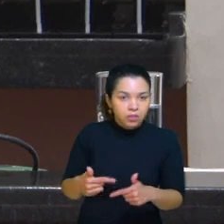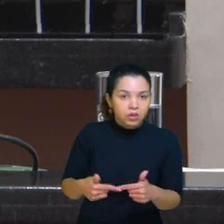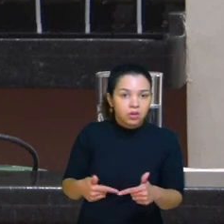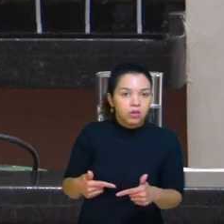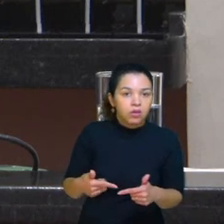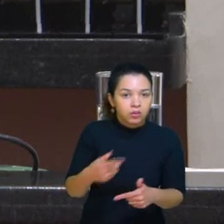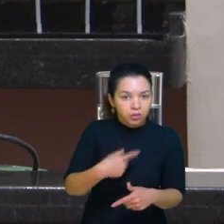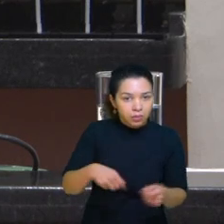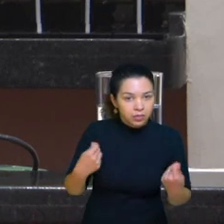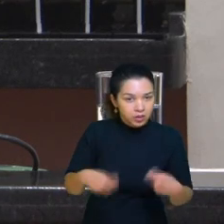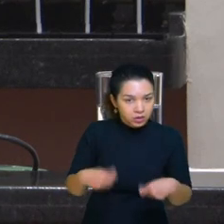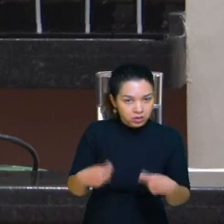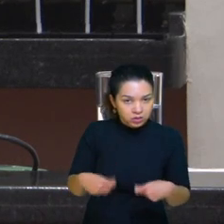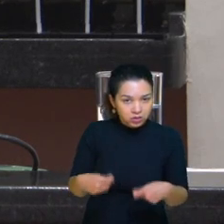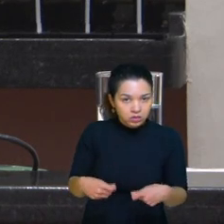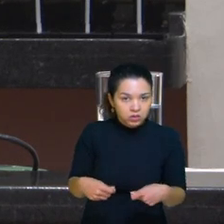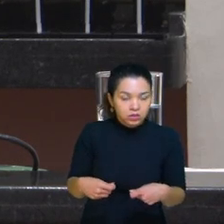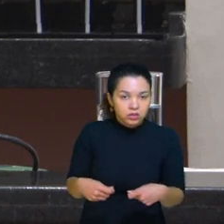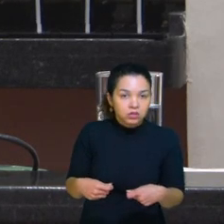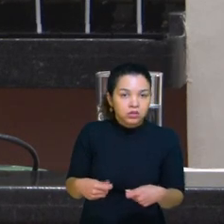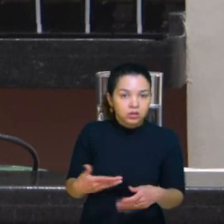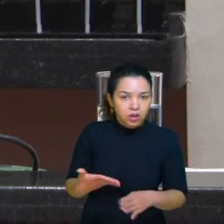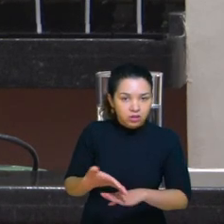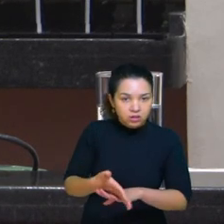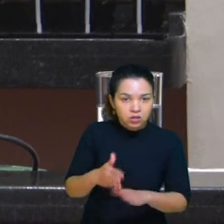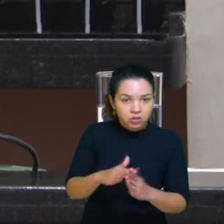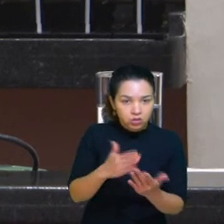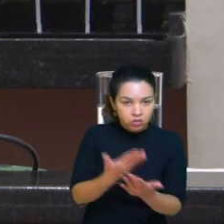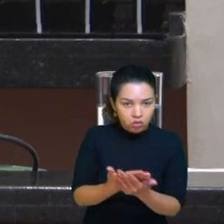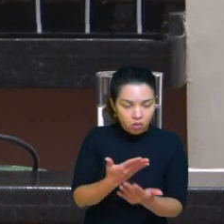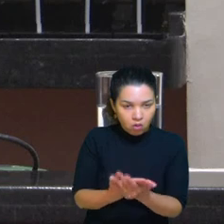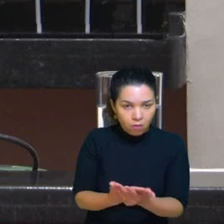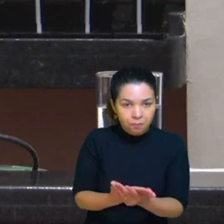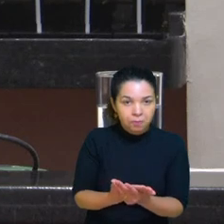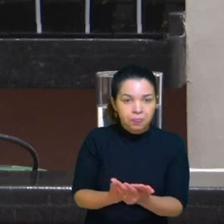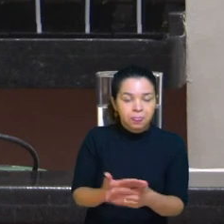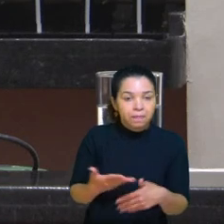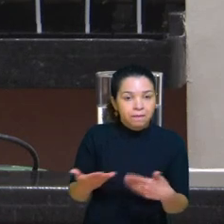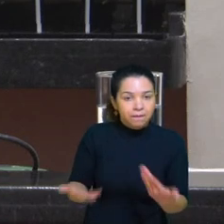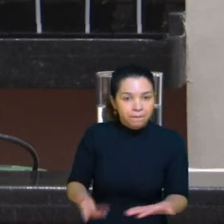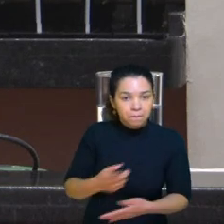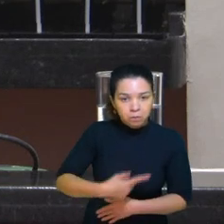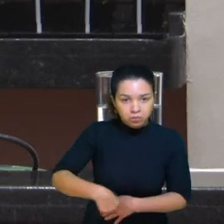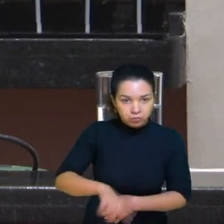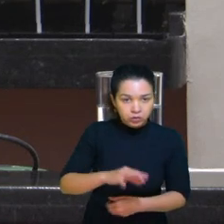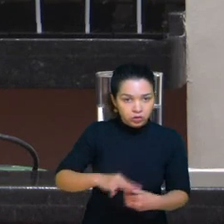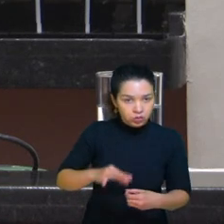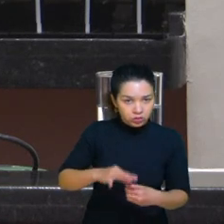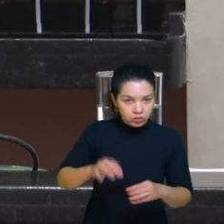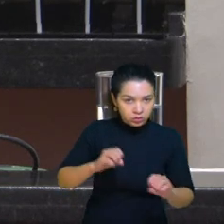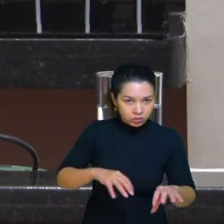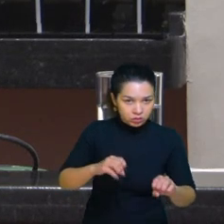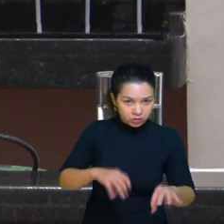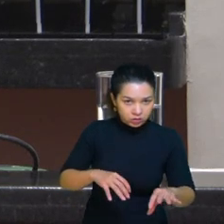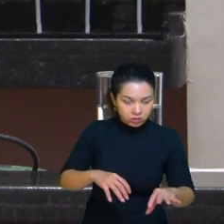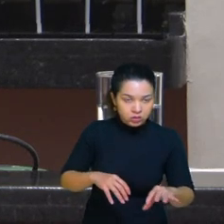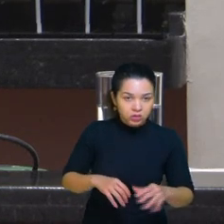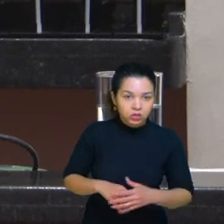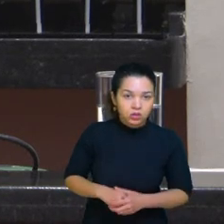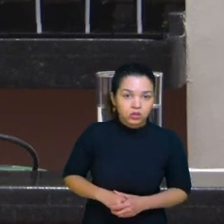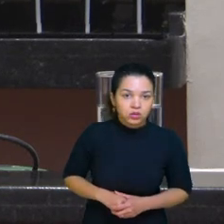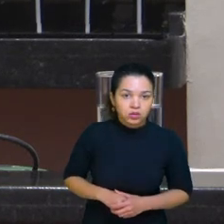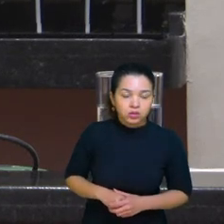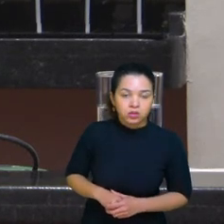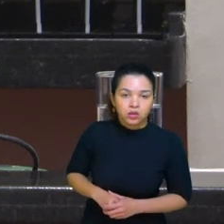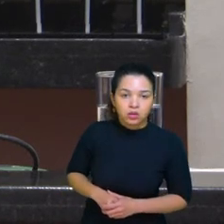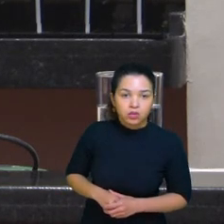isso é preciso que a gente tenha acesso às escolas então assim nós como instituição de ensino temos um nós temos